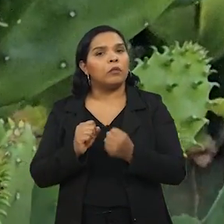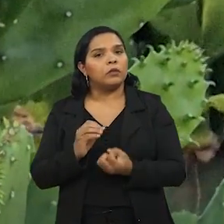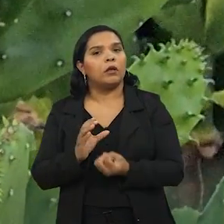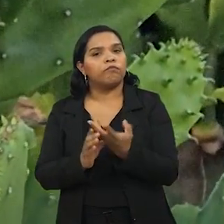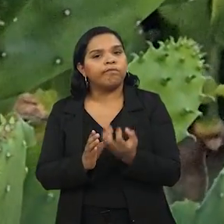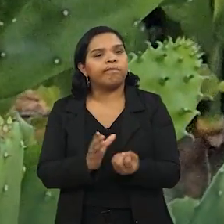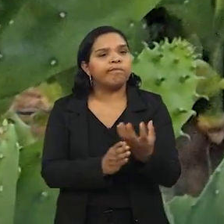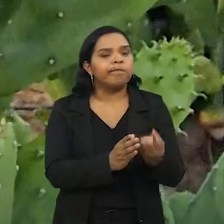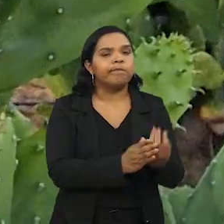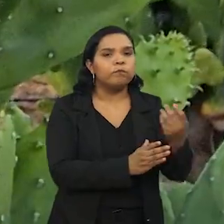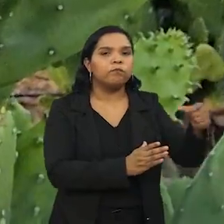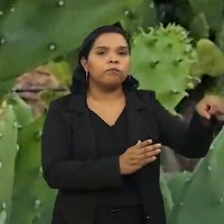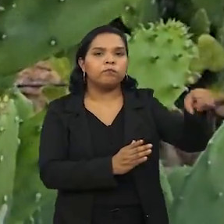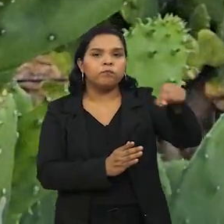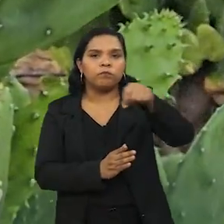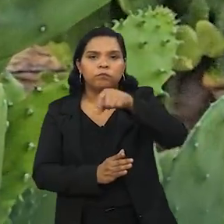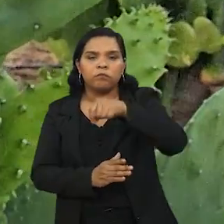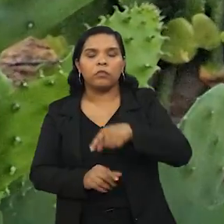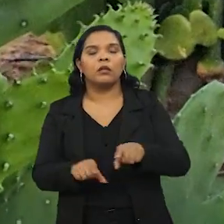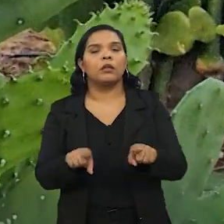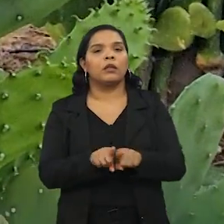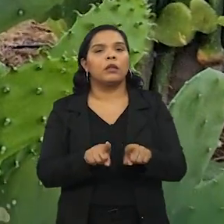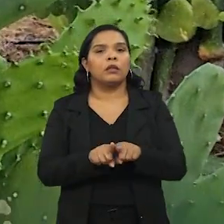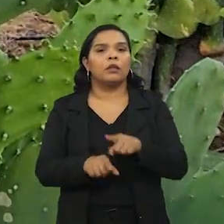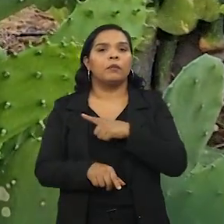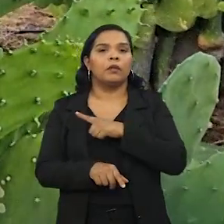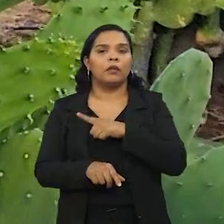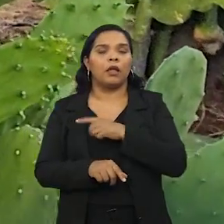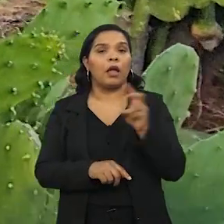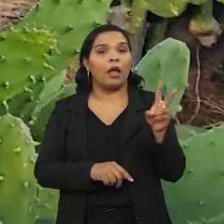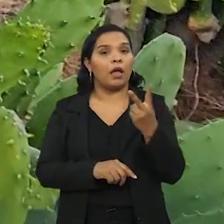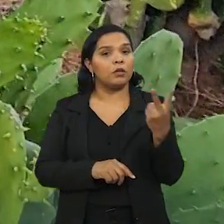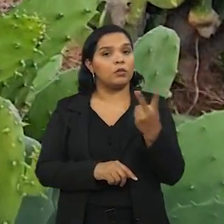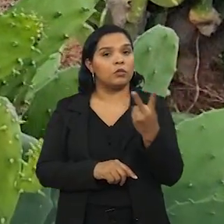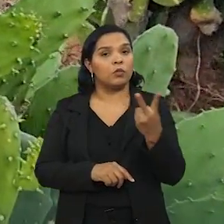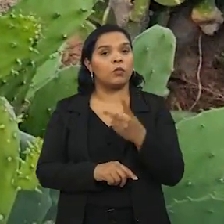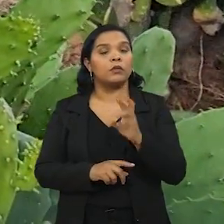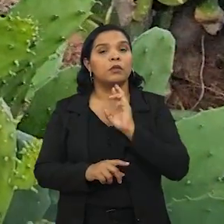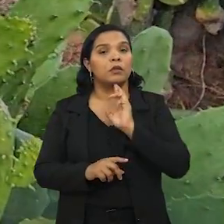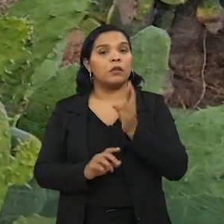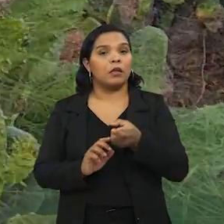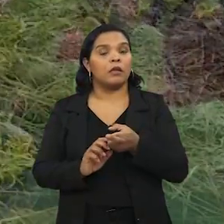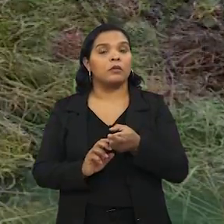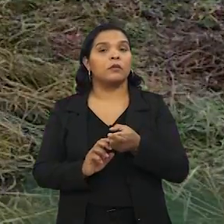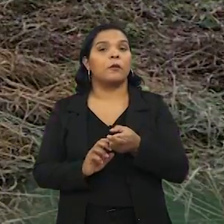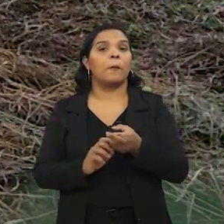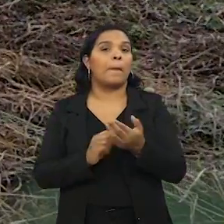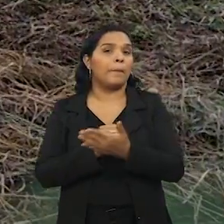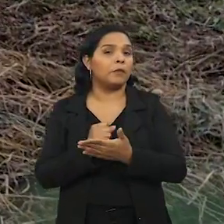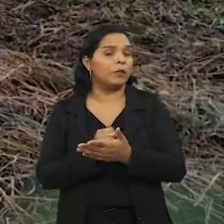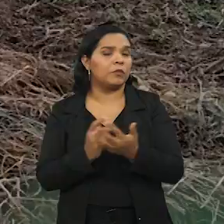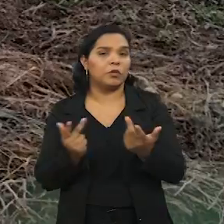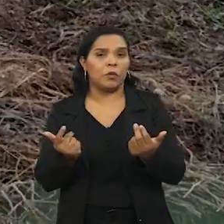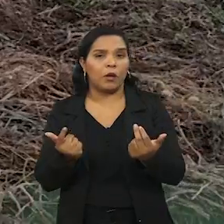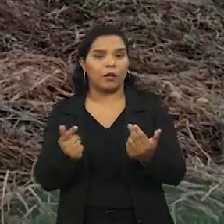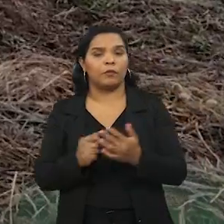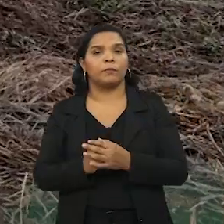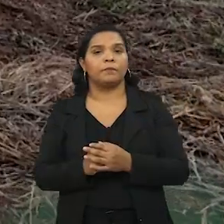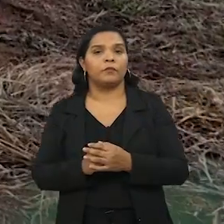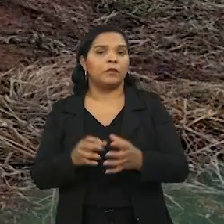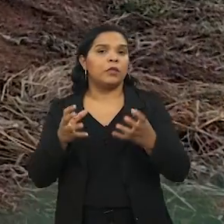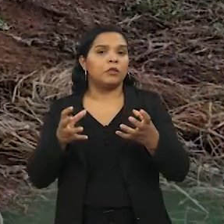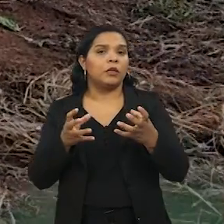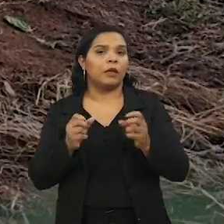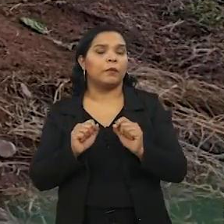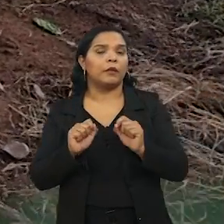produtividade nessas condições e que tem, as 2 tiveram em termos de resultado de produtividade basicamente a mesma. O que é que a gente